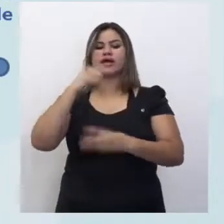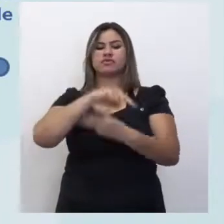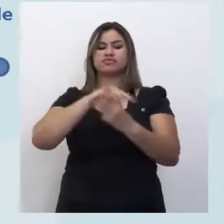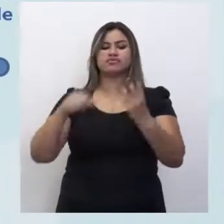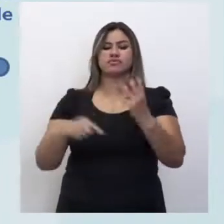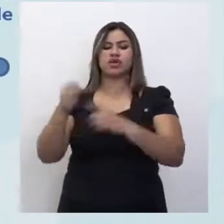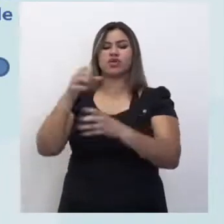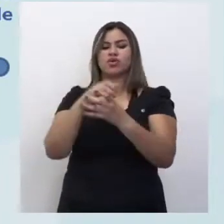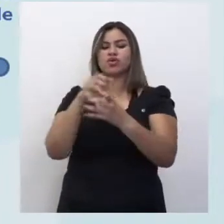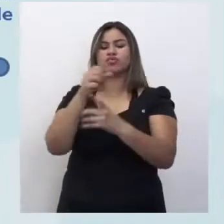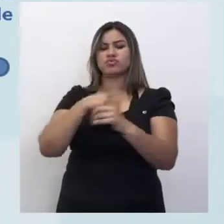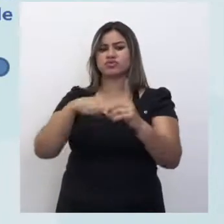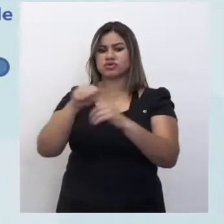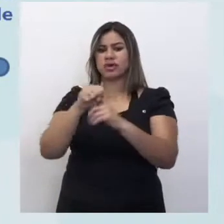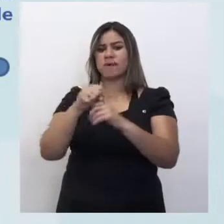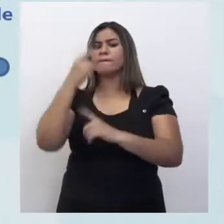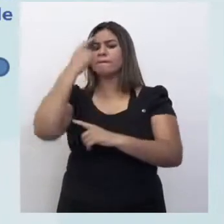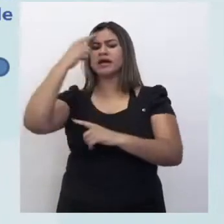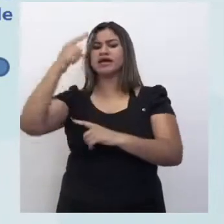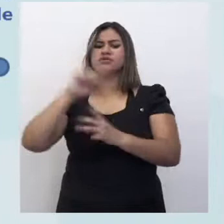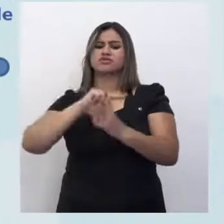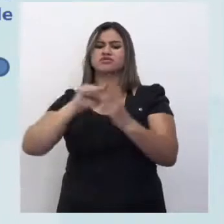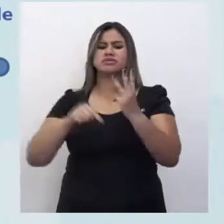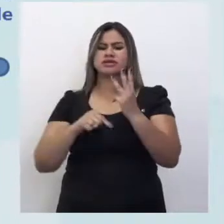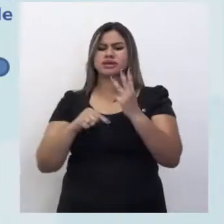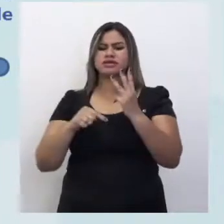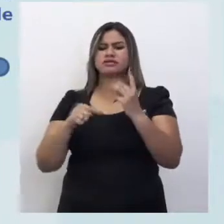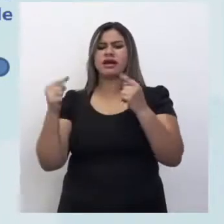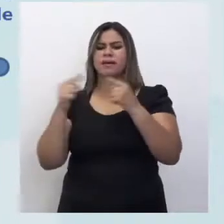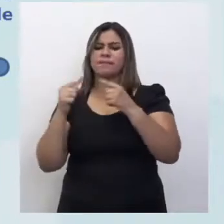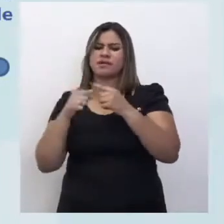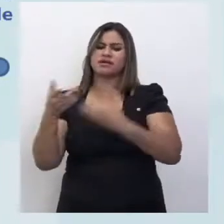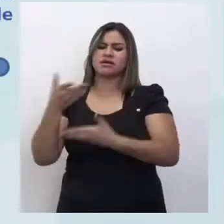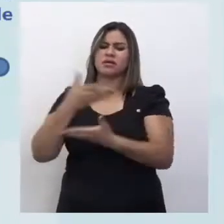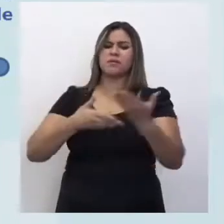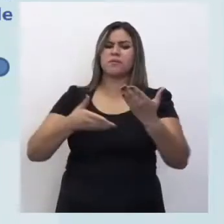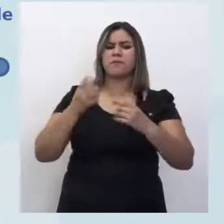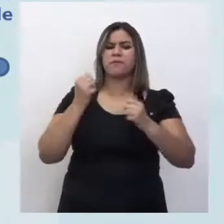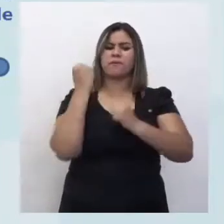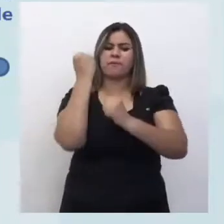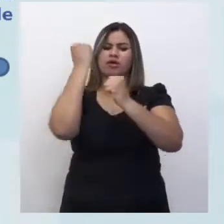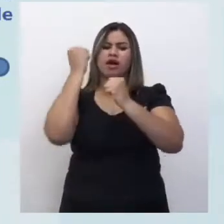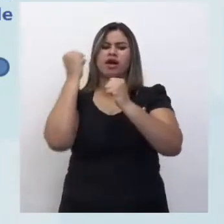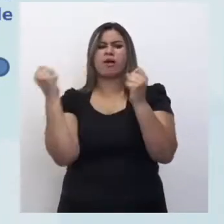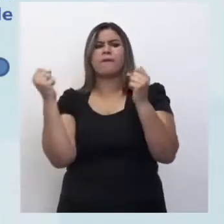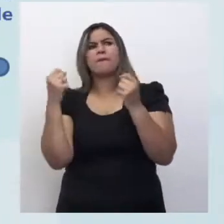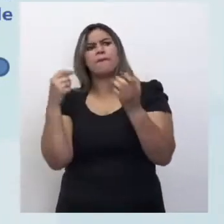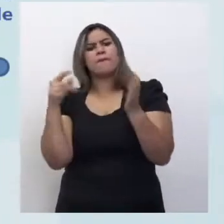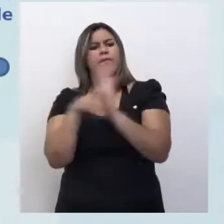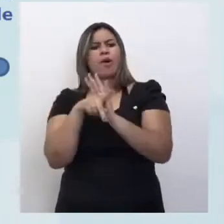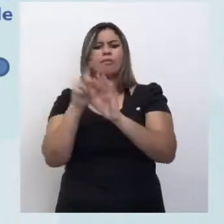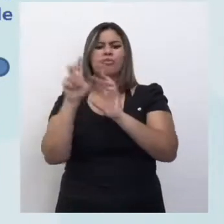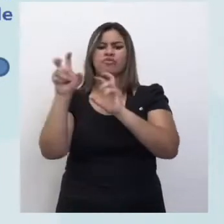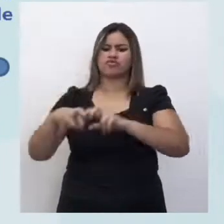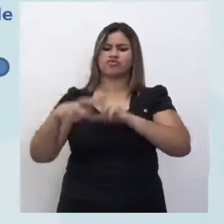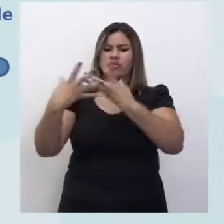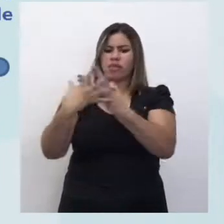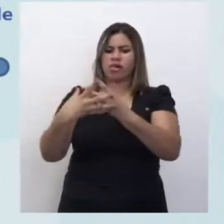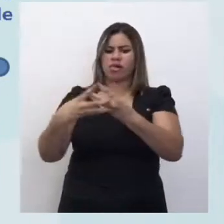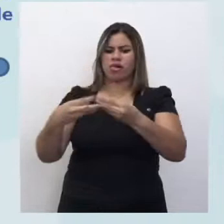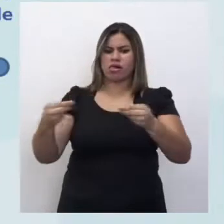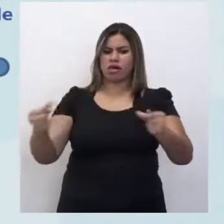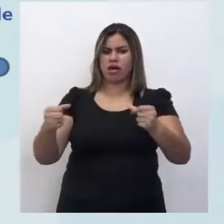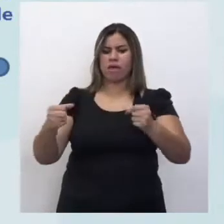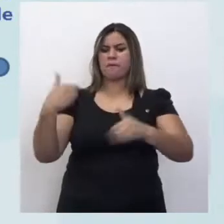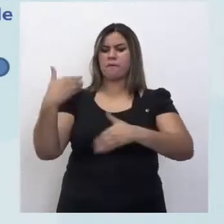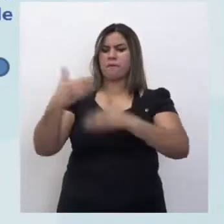elementos, será que é possível dizer que as relações de poder características do feudalismo desapareceram na